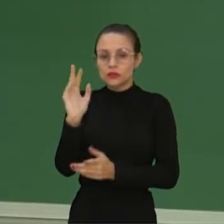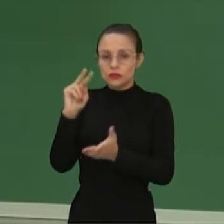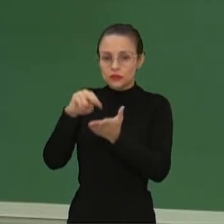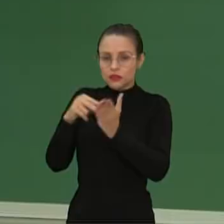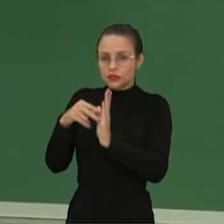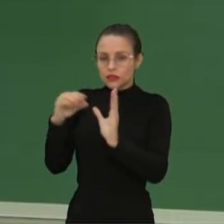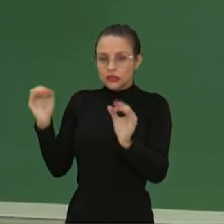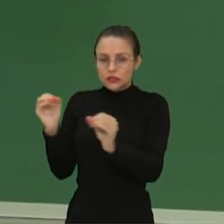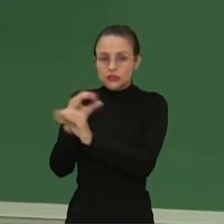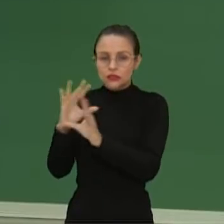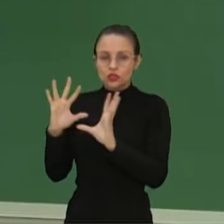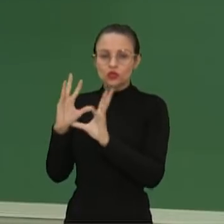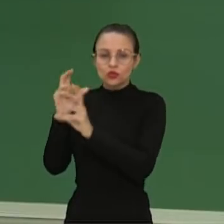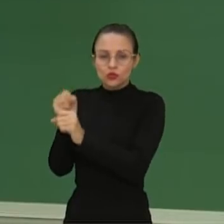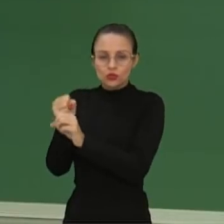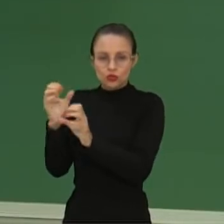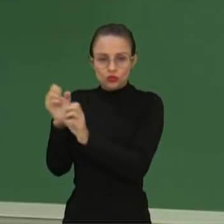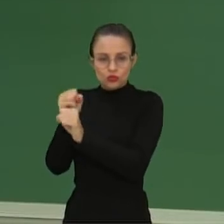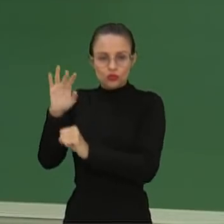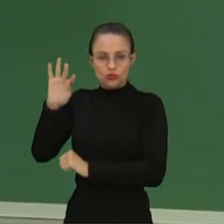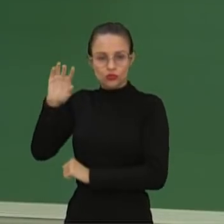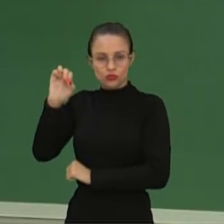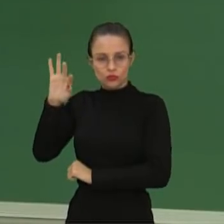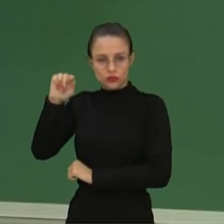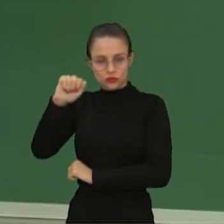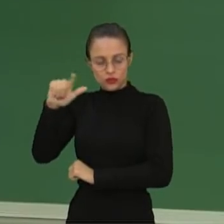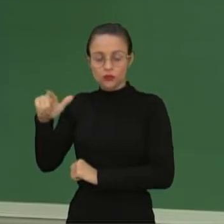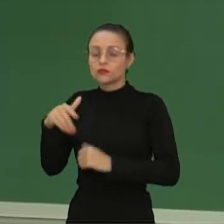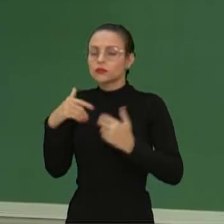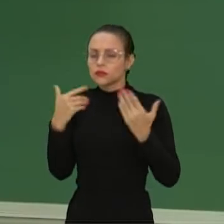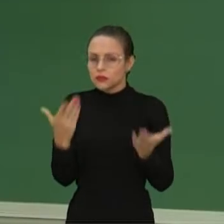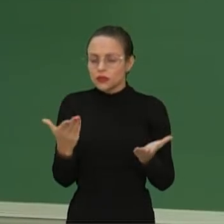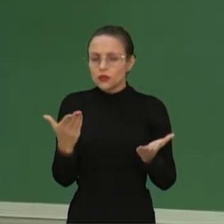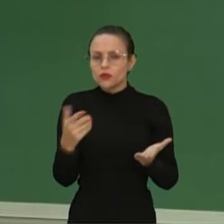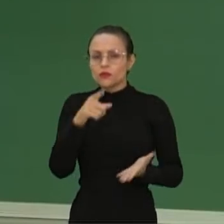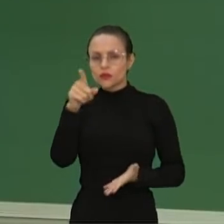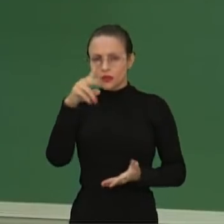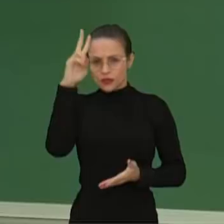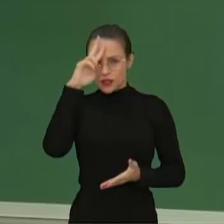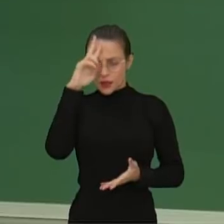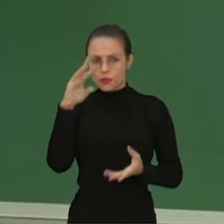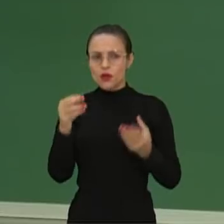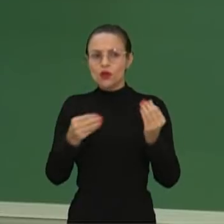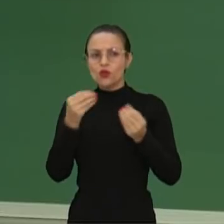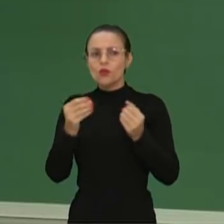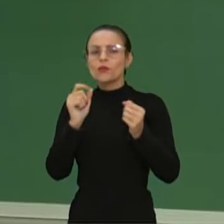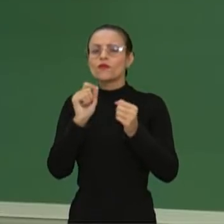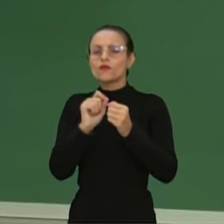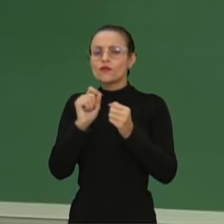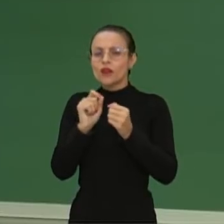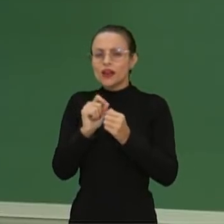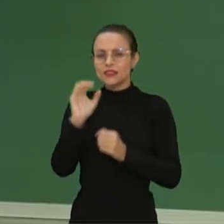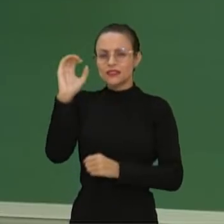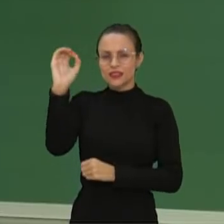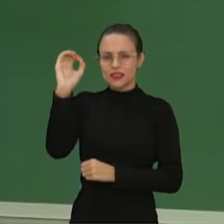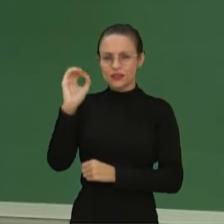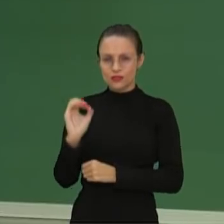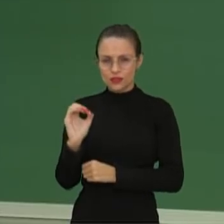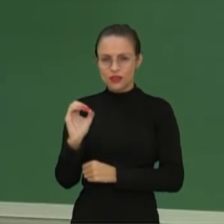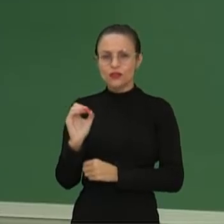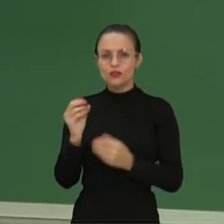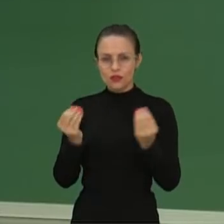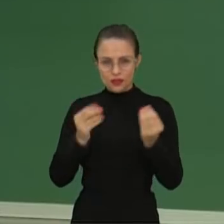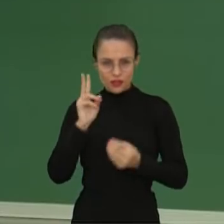um total, certo? Então, aqui, matematicamente, vocês lembram como é que faz a simplificação com os zeros? Vocês